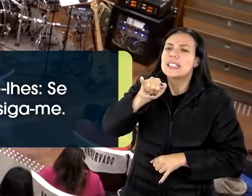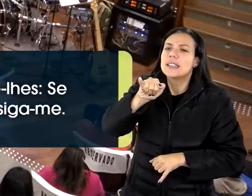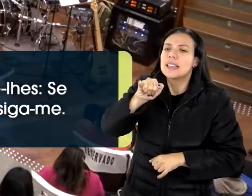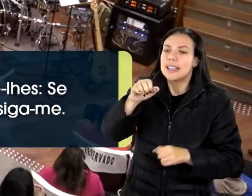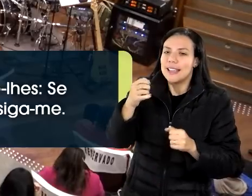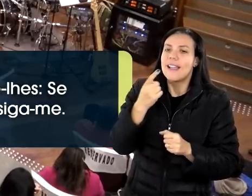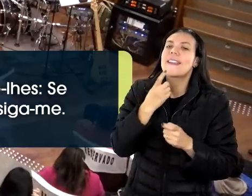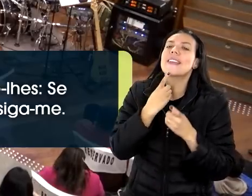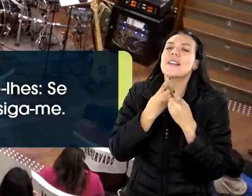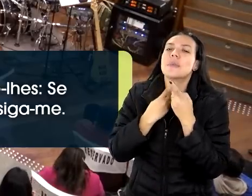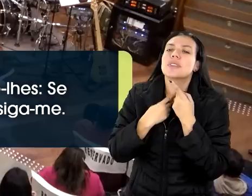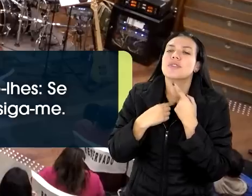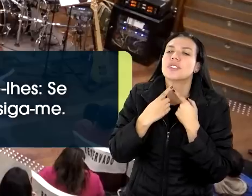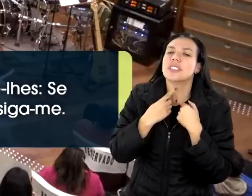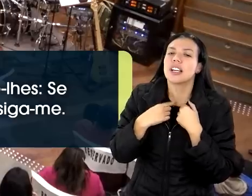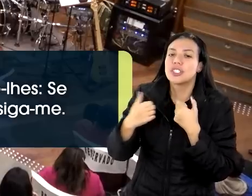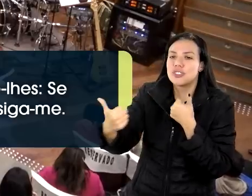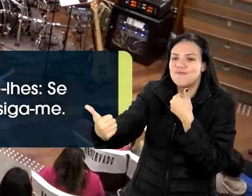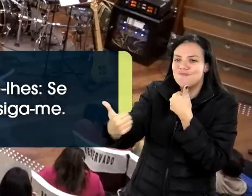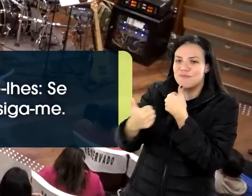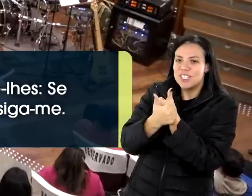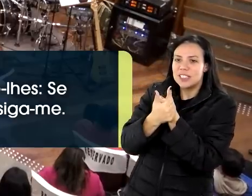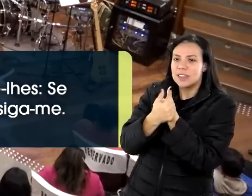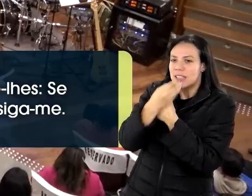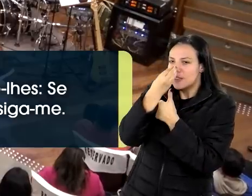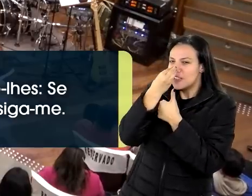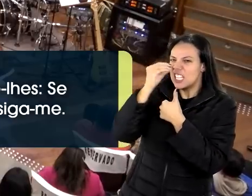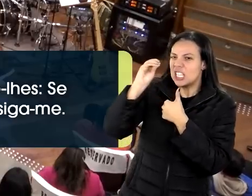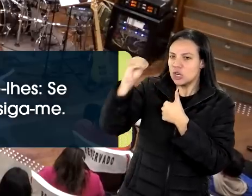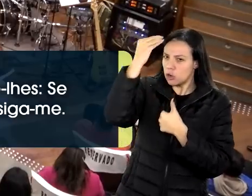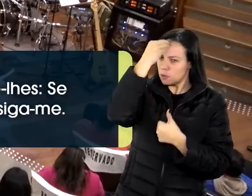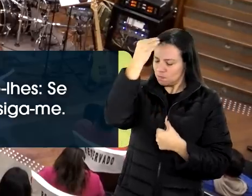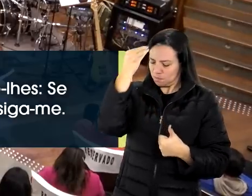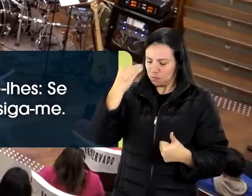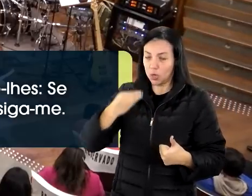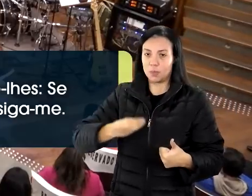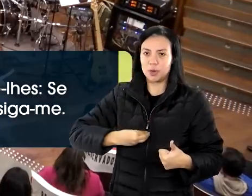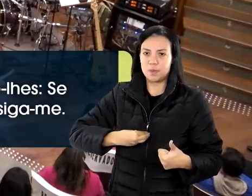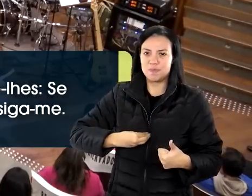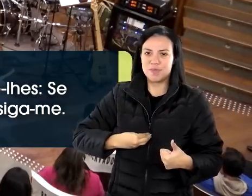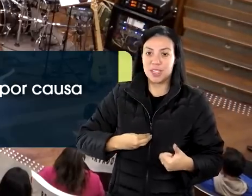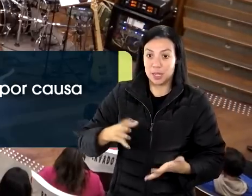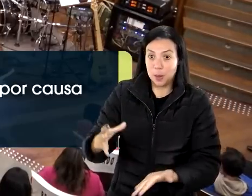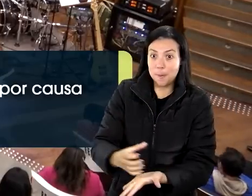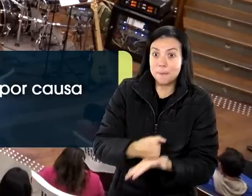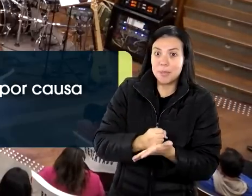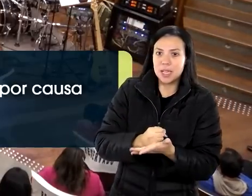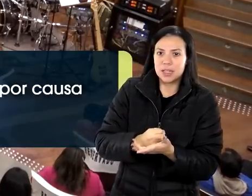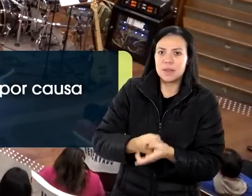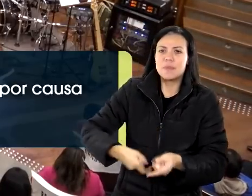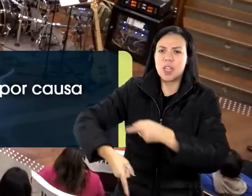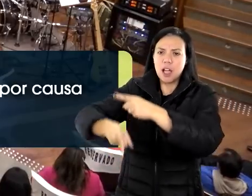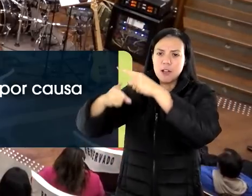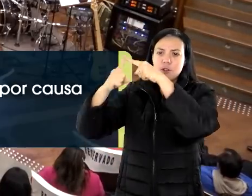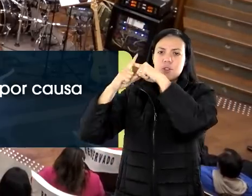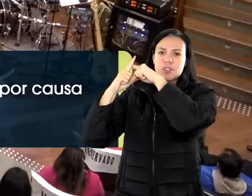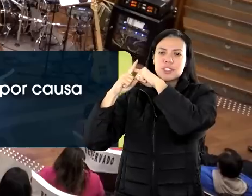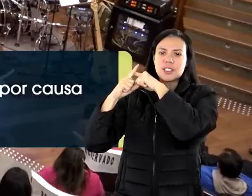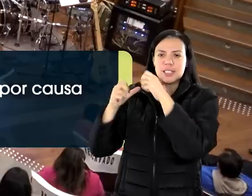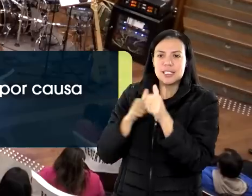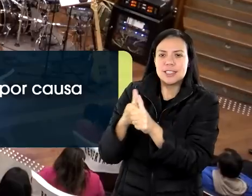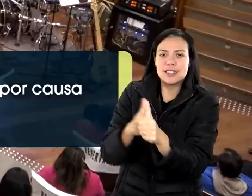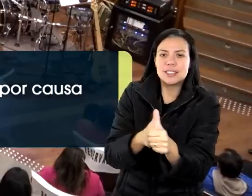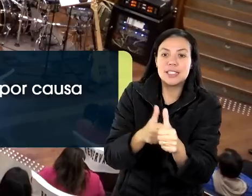após mim, a si mesmo se negue. Tome a sua cruz e siga-me. Quem